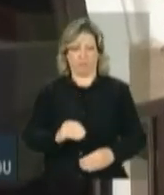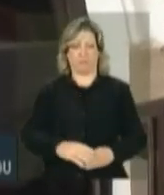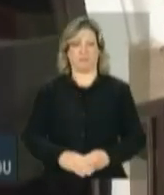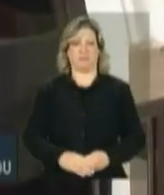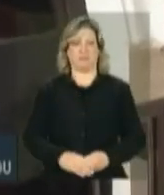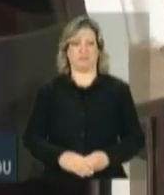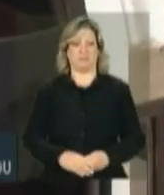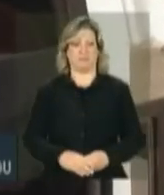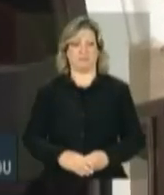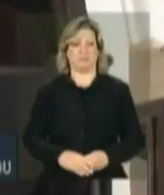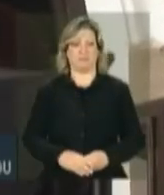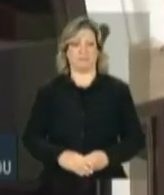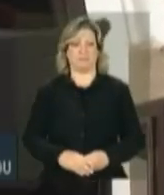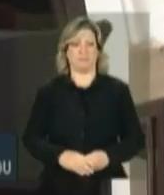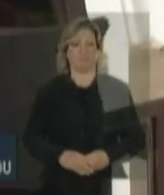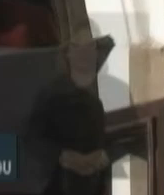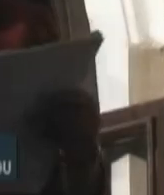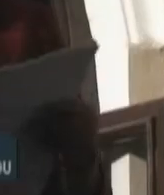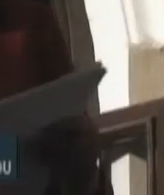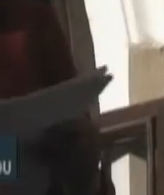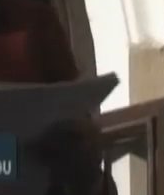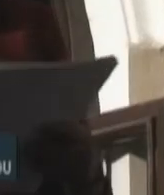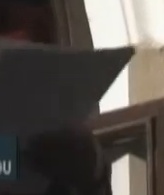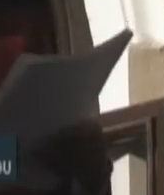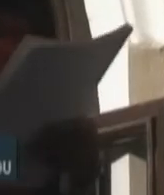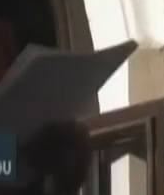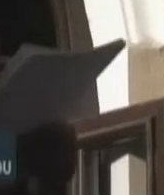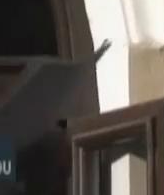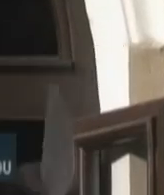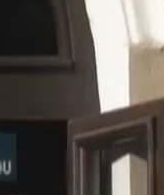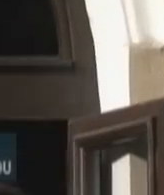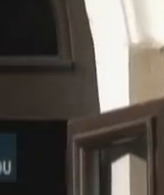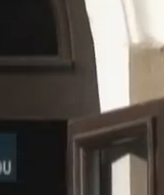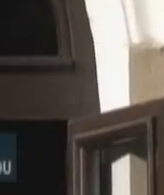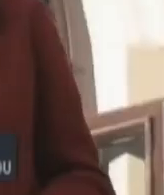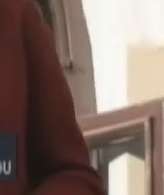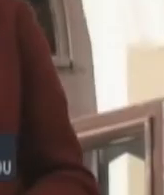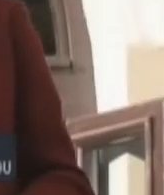Prijatelji i prijateljke od Gabrovo.